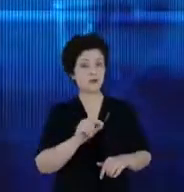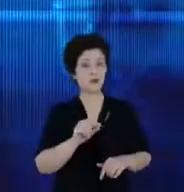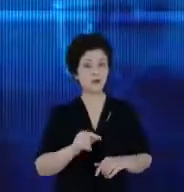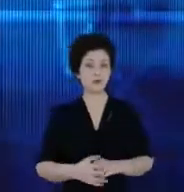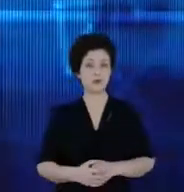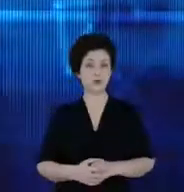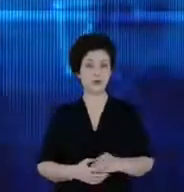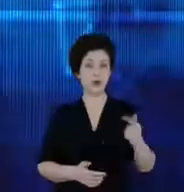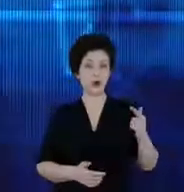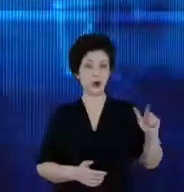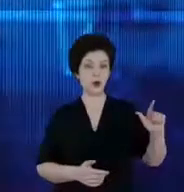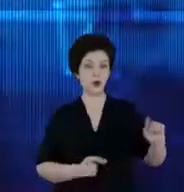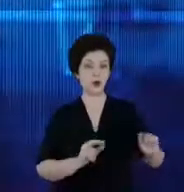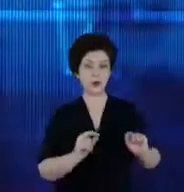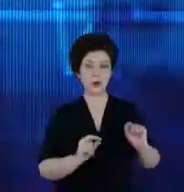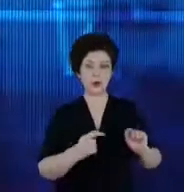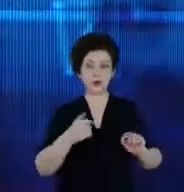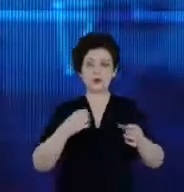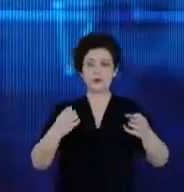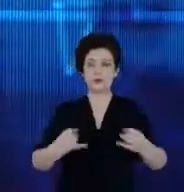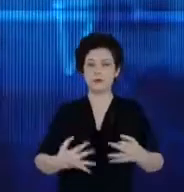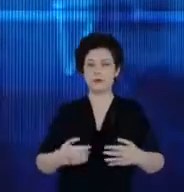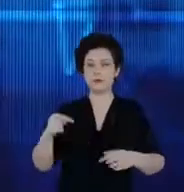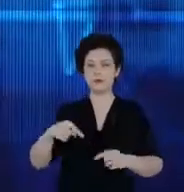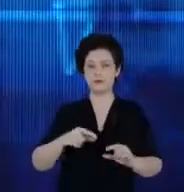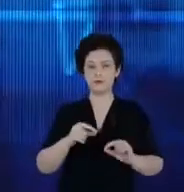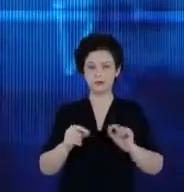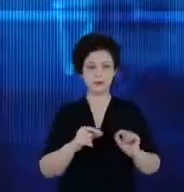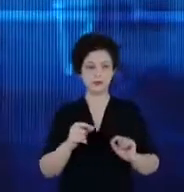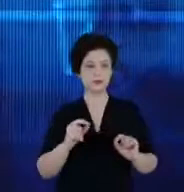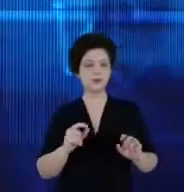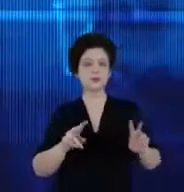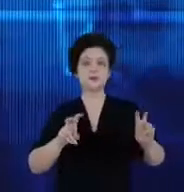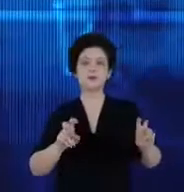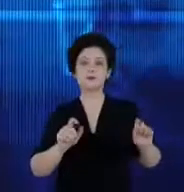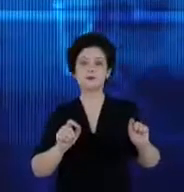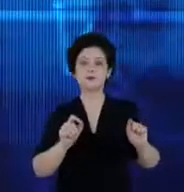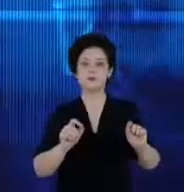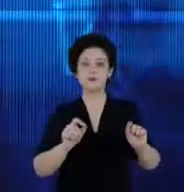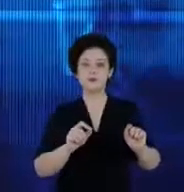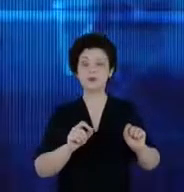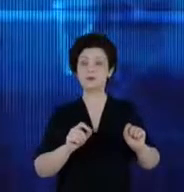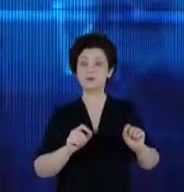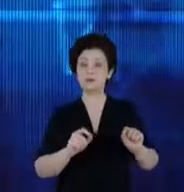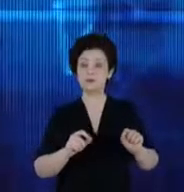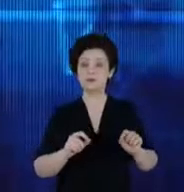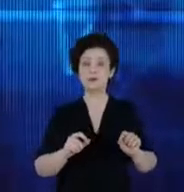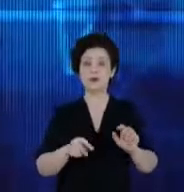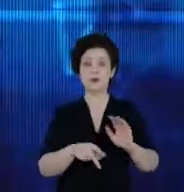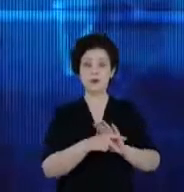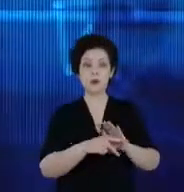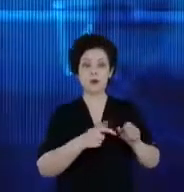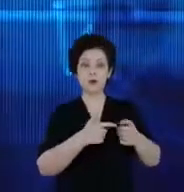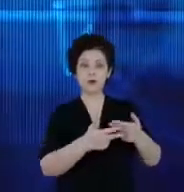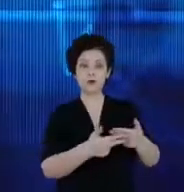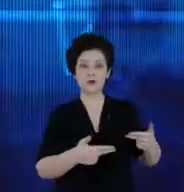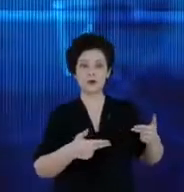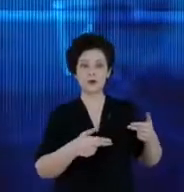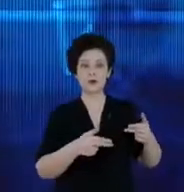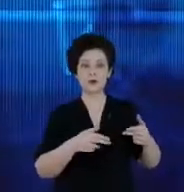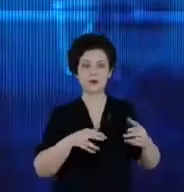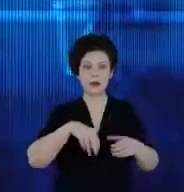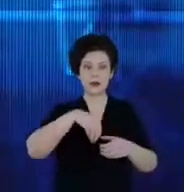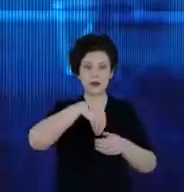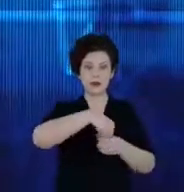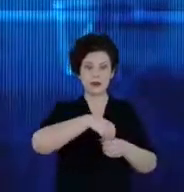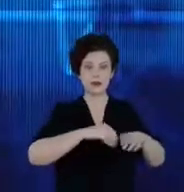outra solução, que eu expliquei um pouco aqui, foi relacionado à célula de combustível, né, a que gera dentro do veículo,